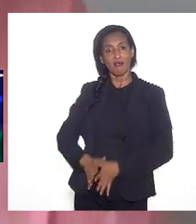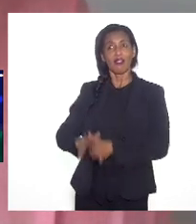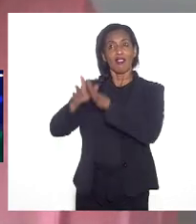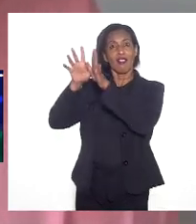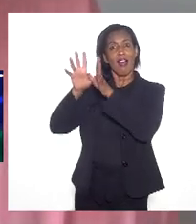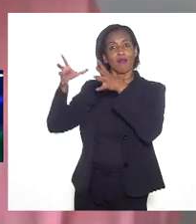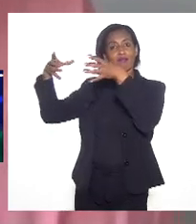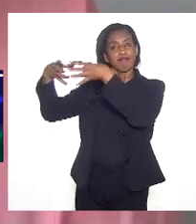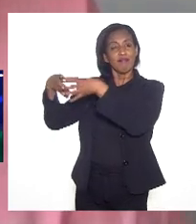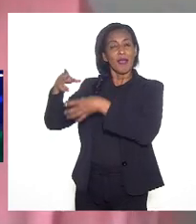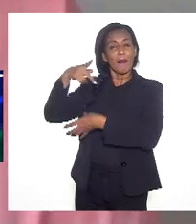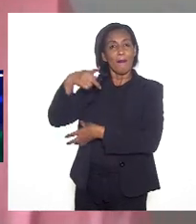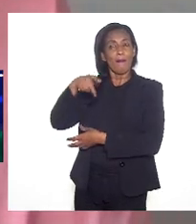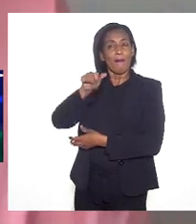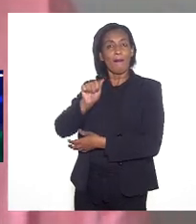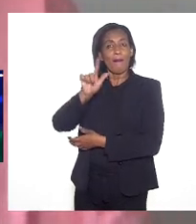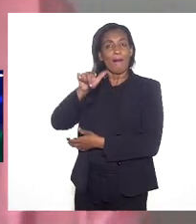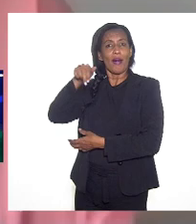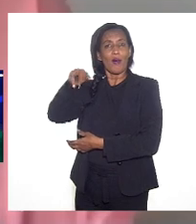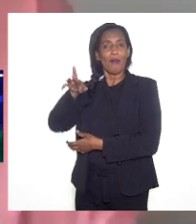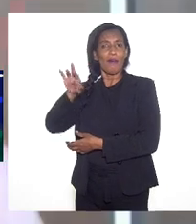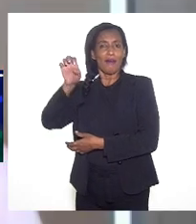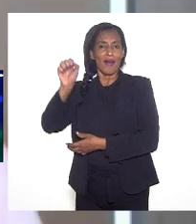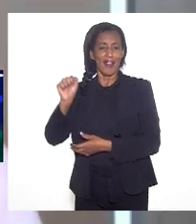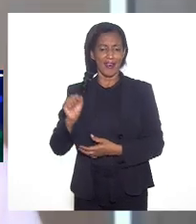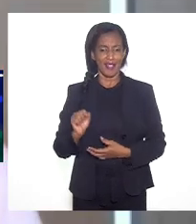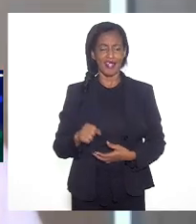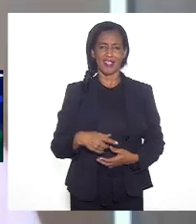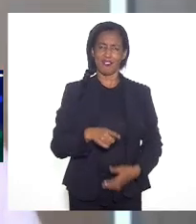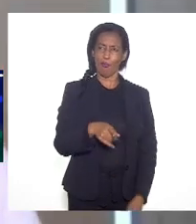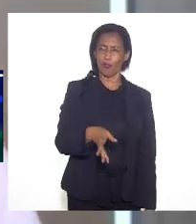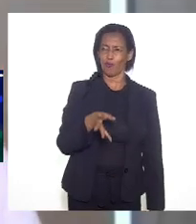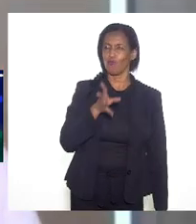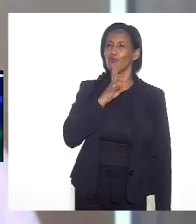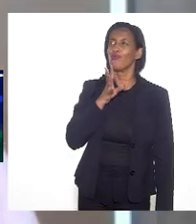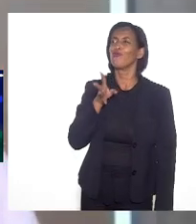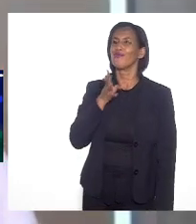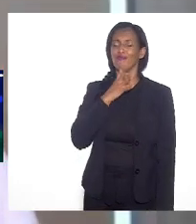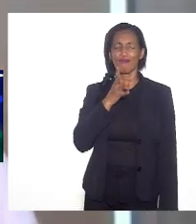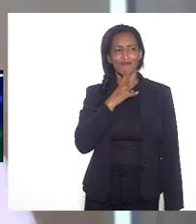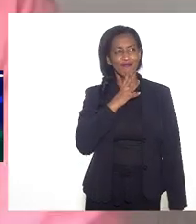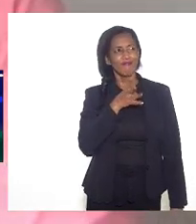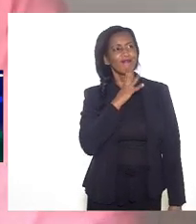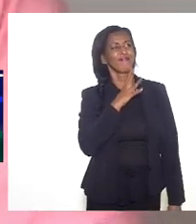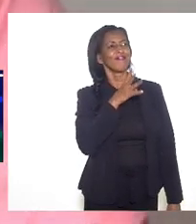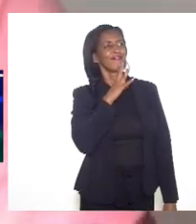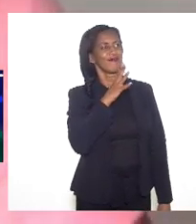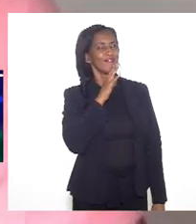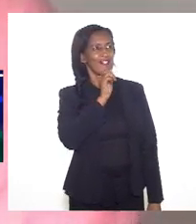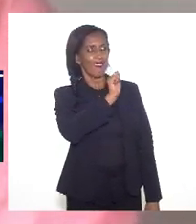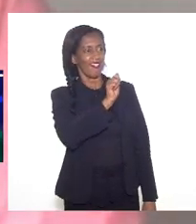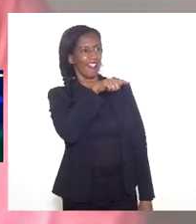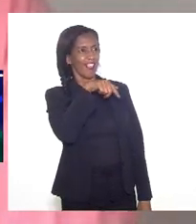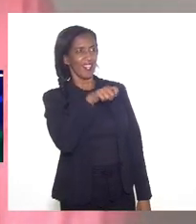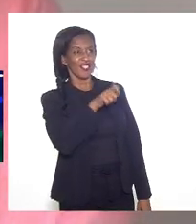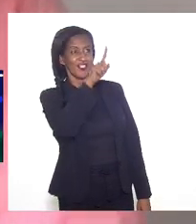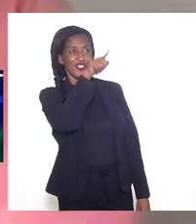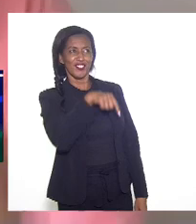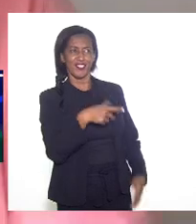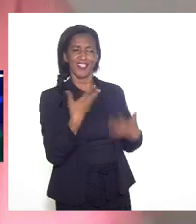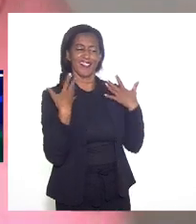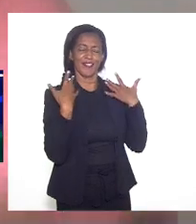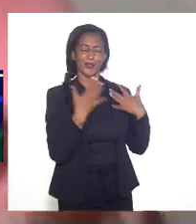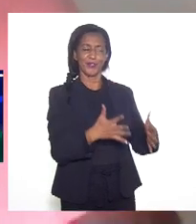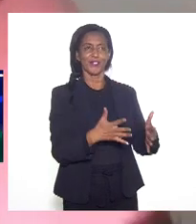Palmares e de diversas contribuições. Conheço de etnia muito guerreira. Bem, Dani. Axé, minha presidenta, Tia Ju, nesse momento,